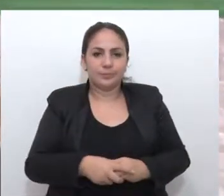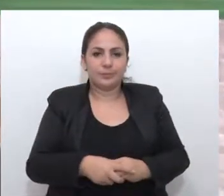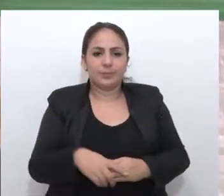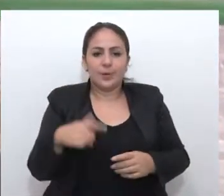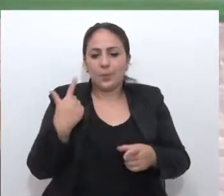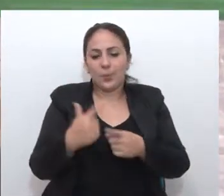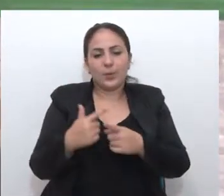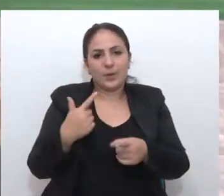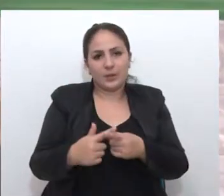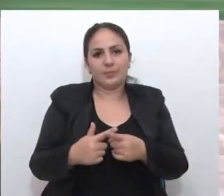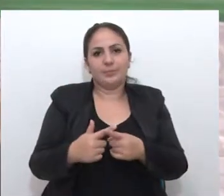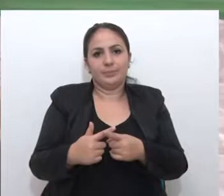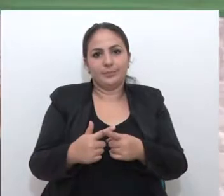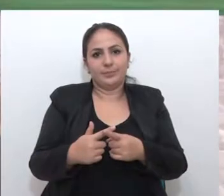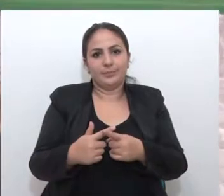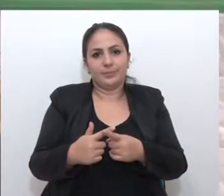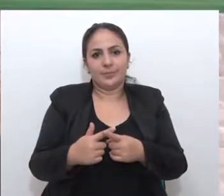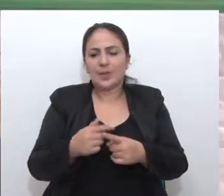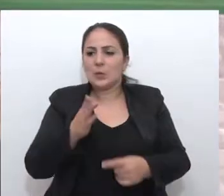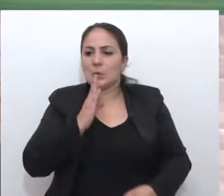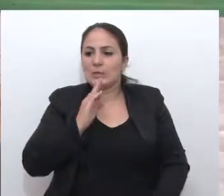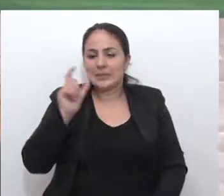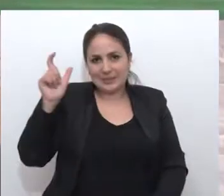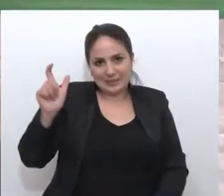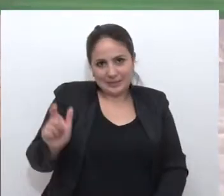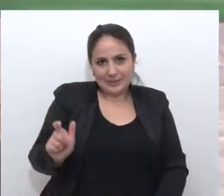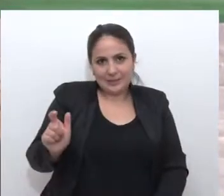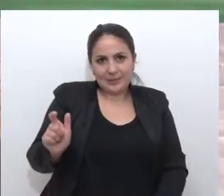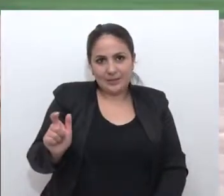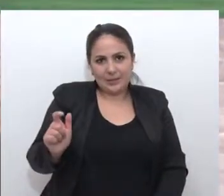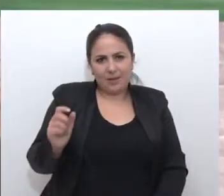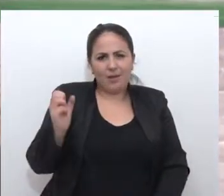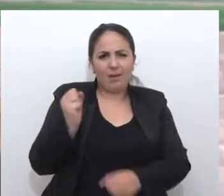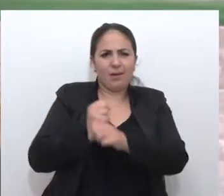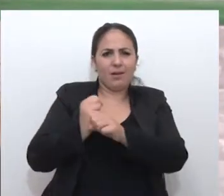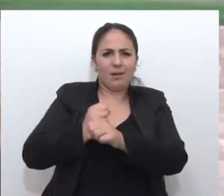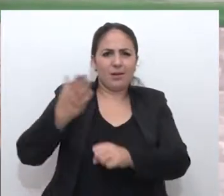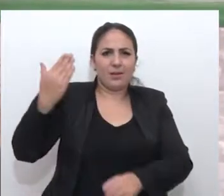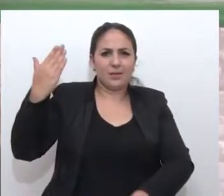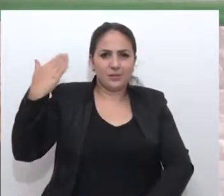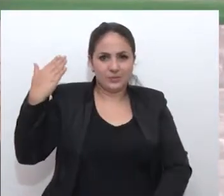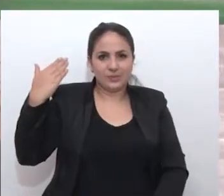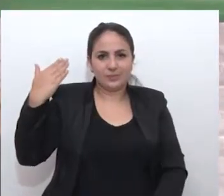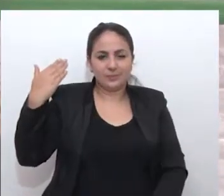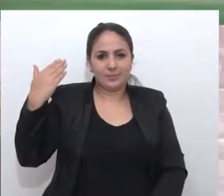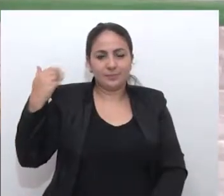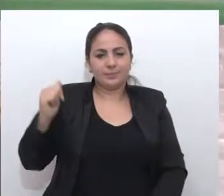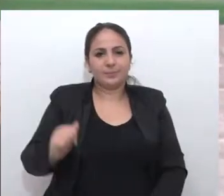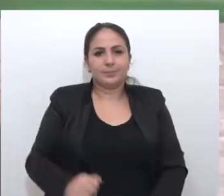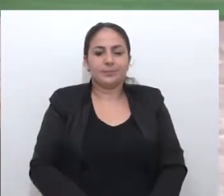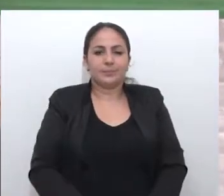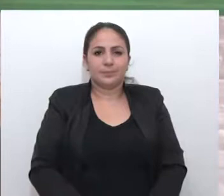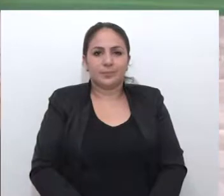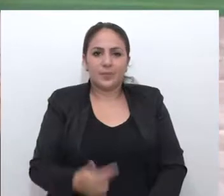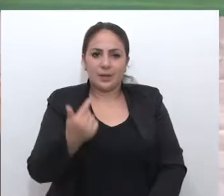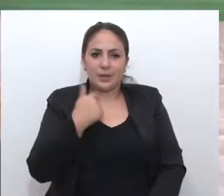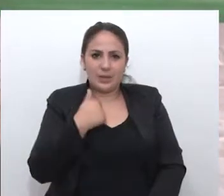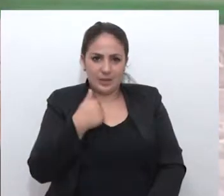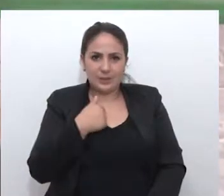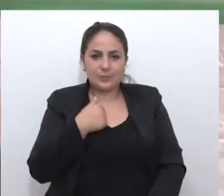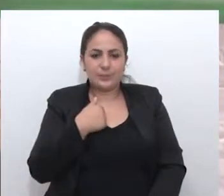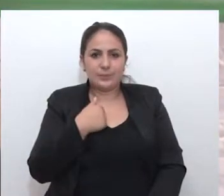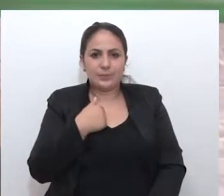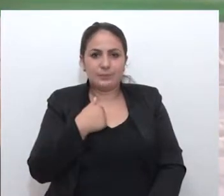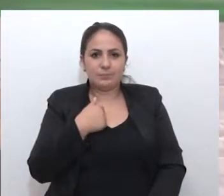gaúcho, porque conheci o Cizenando há muitos anos e